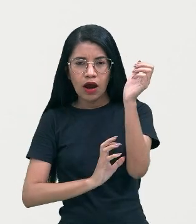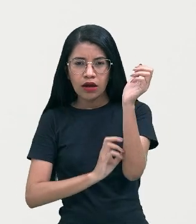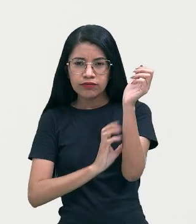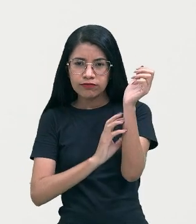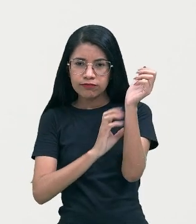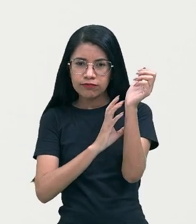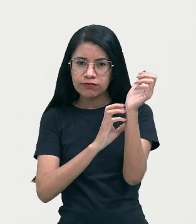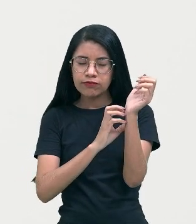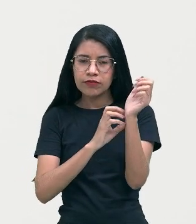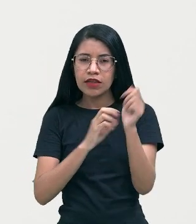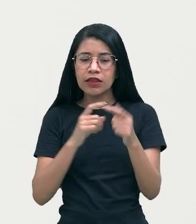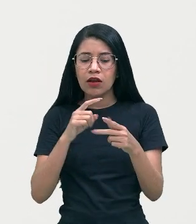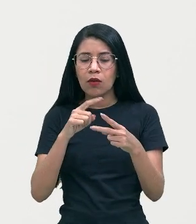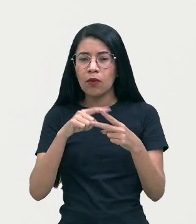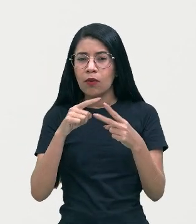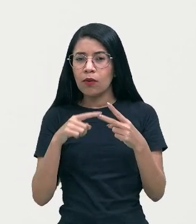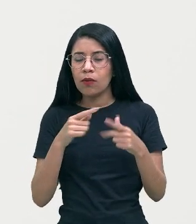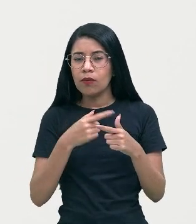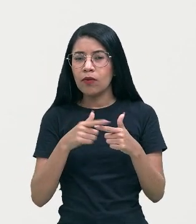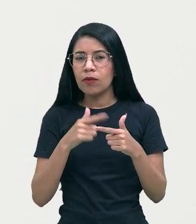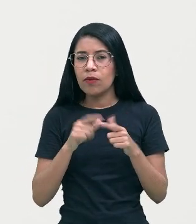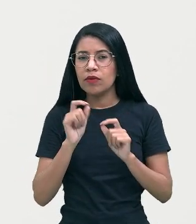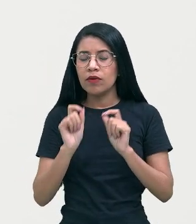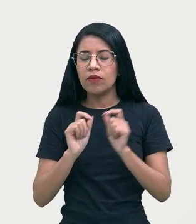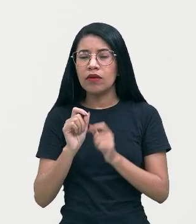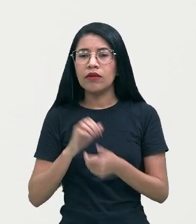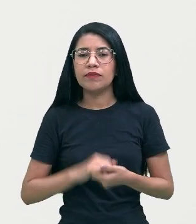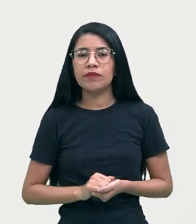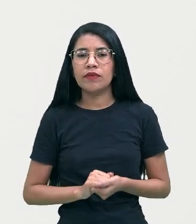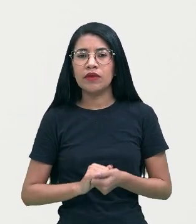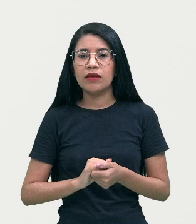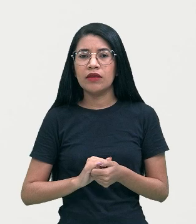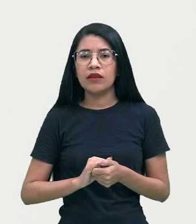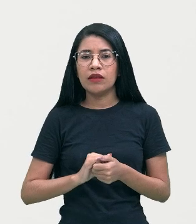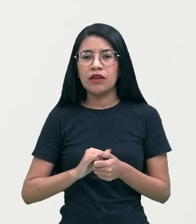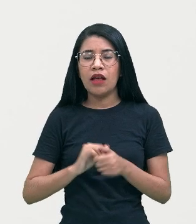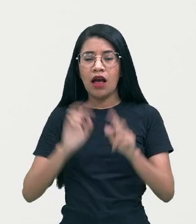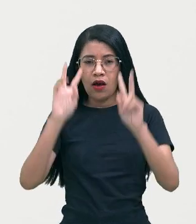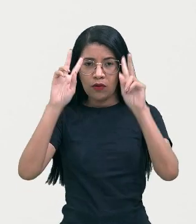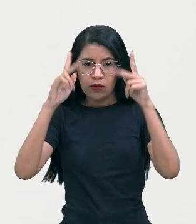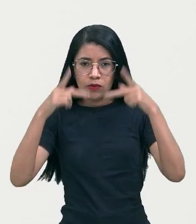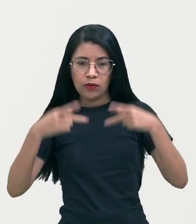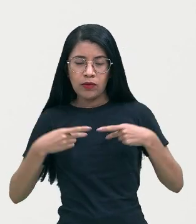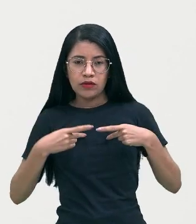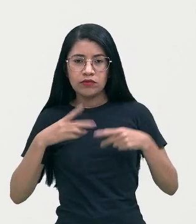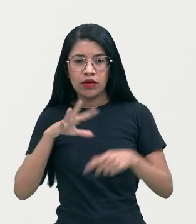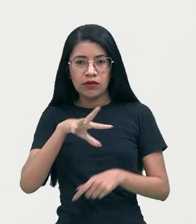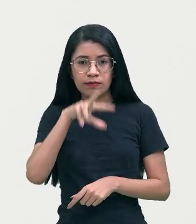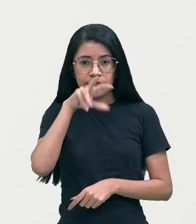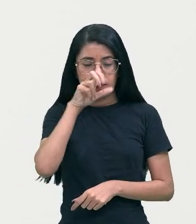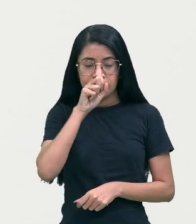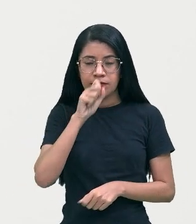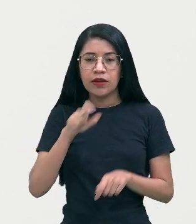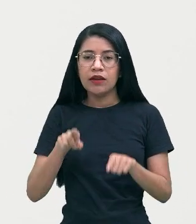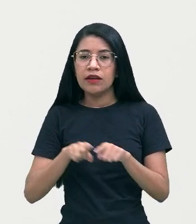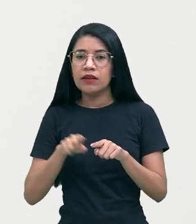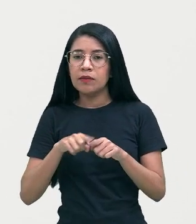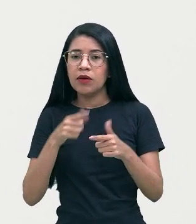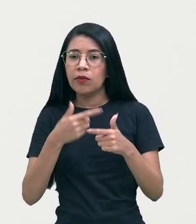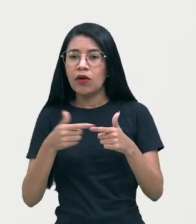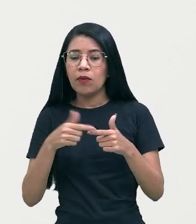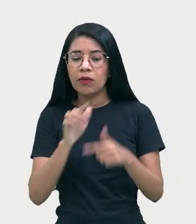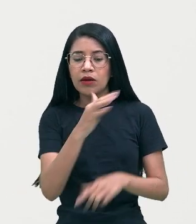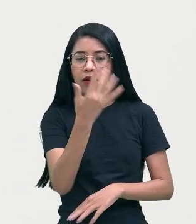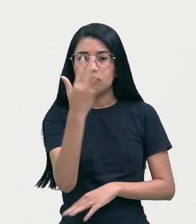Então, a gente tem dois problemas aqui. Problemas aos seres humanos, que são problemas respiratórios, e problemas ao ambiente,